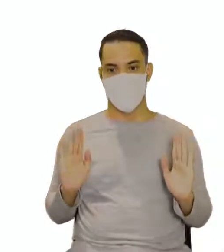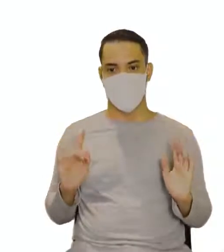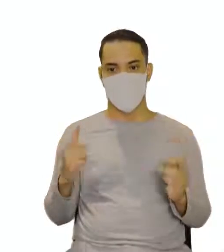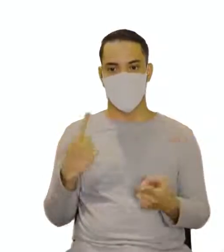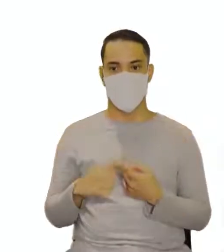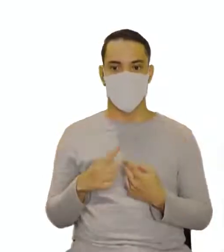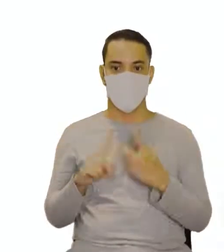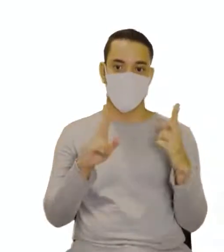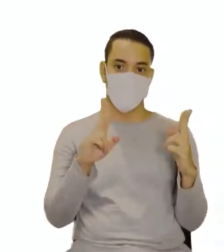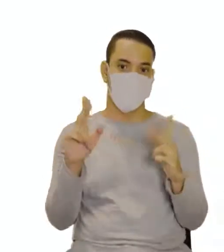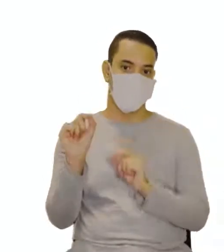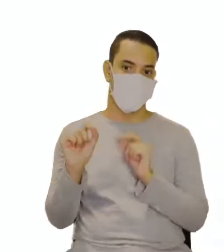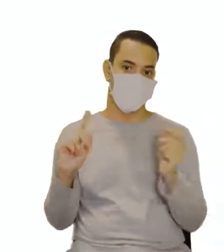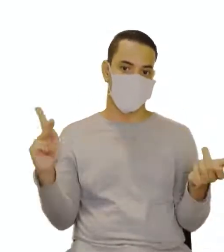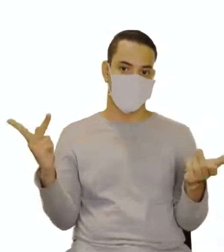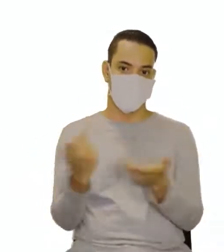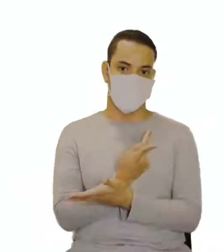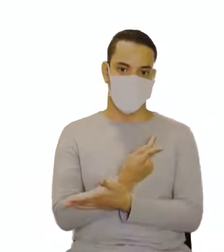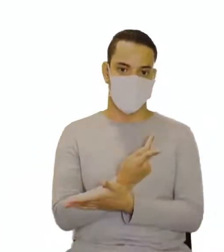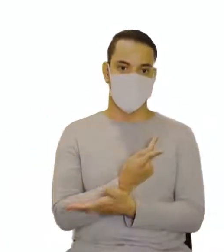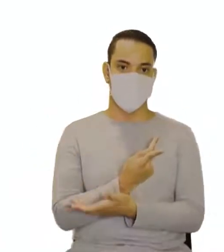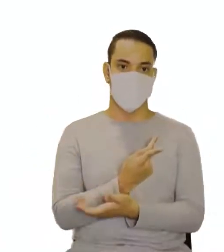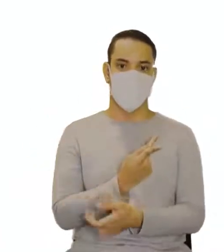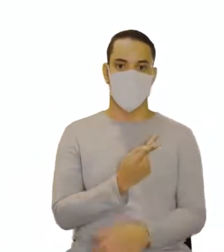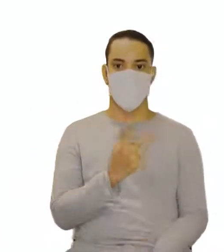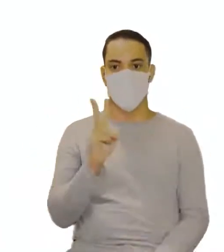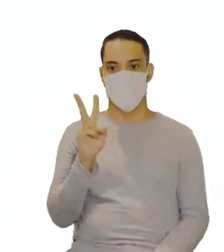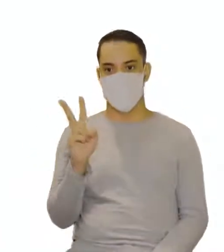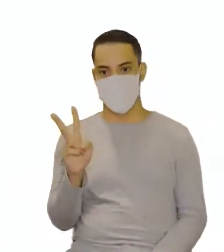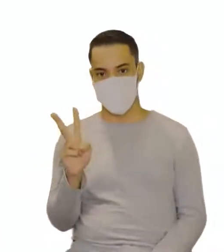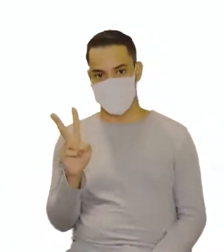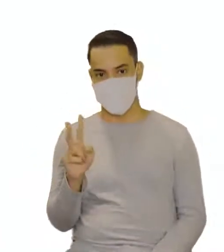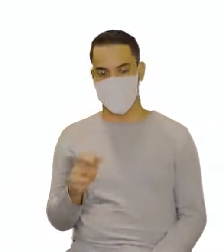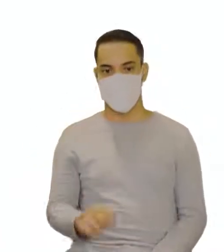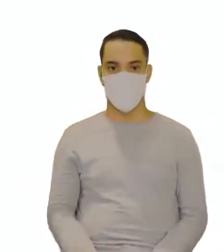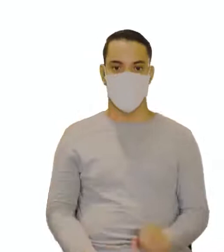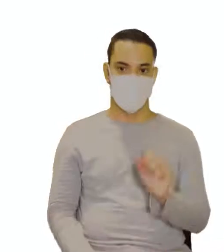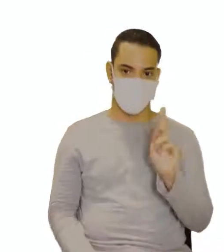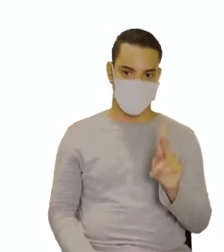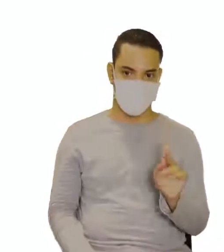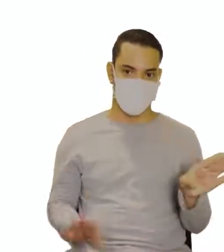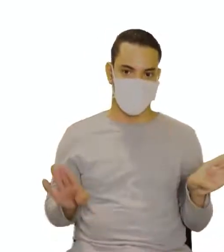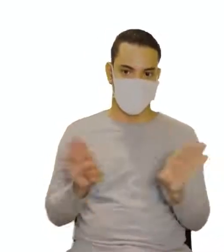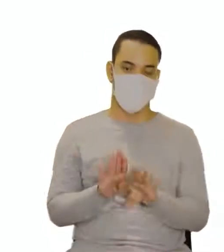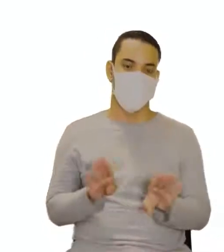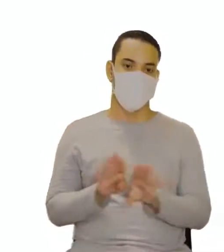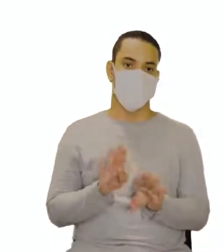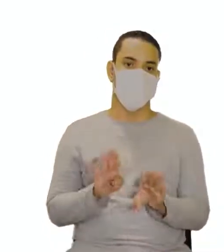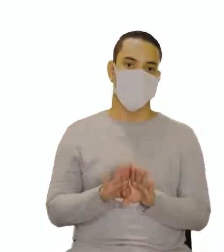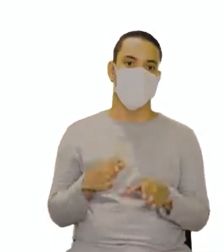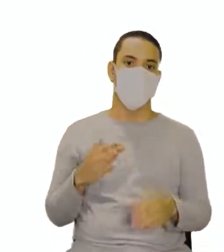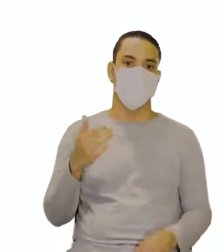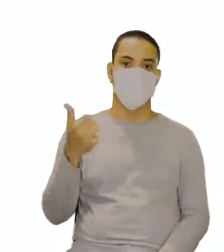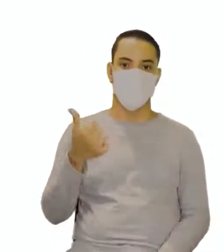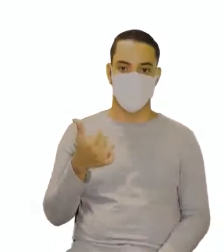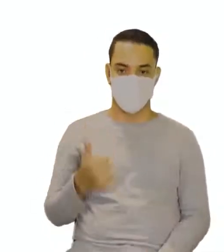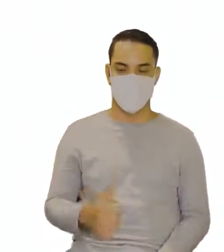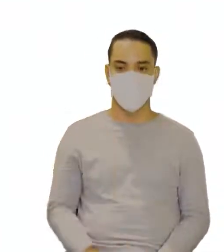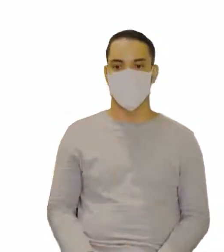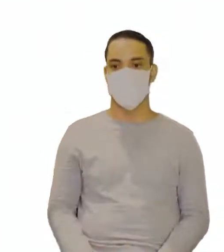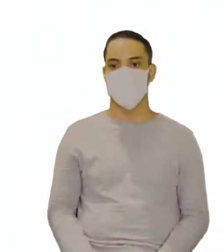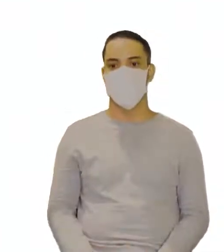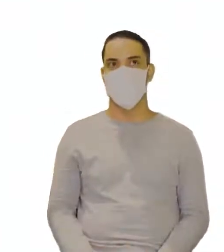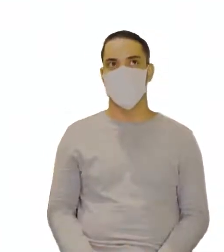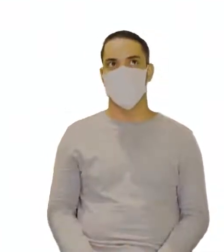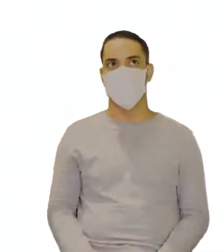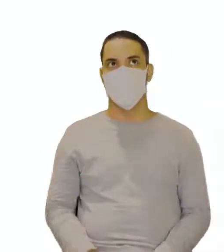vai acontecer? Tá aqui, ó, equação 2, ok? E tá aqui a equação 1. Vamos igualar